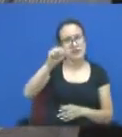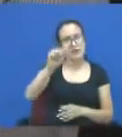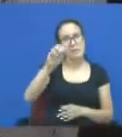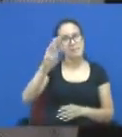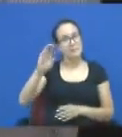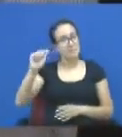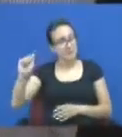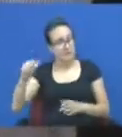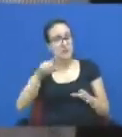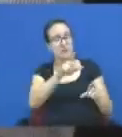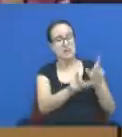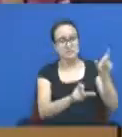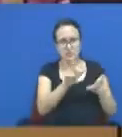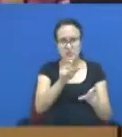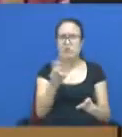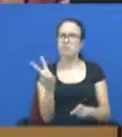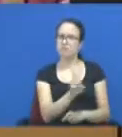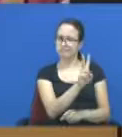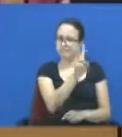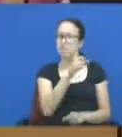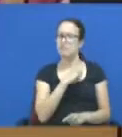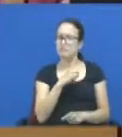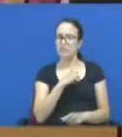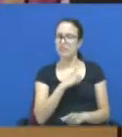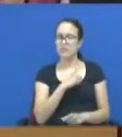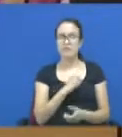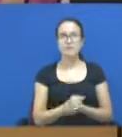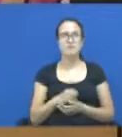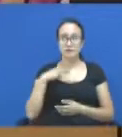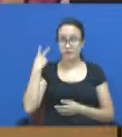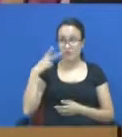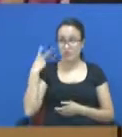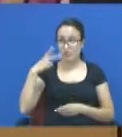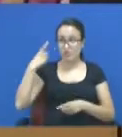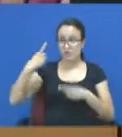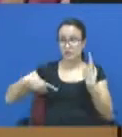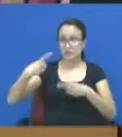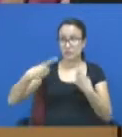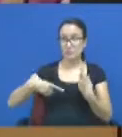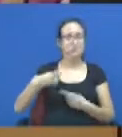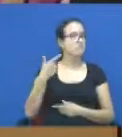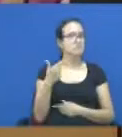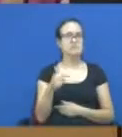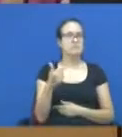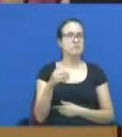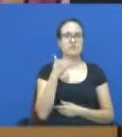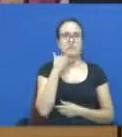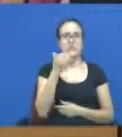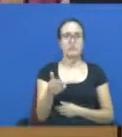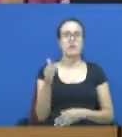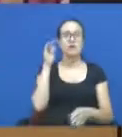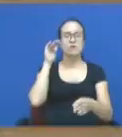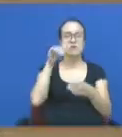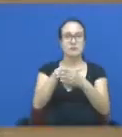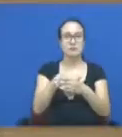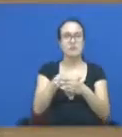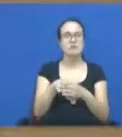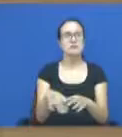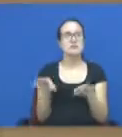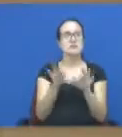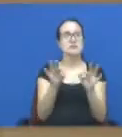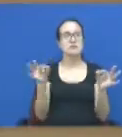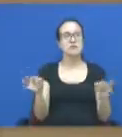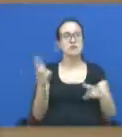Muito obrigado, senhor presidente. Mais algum vereador para discutir a matéria? Não havendo, a mesma vai à votação e a votação